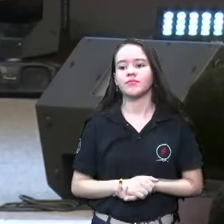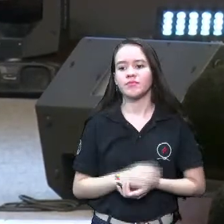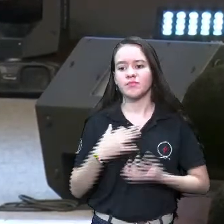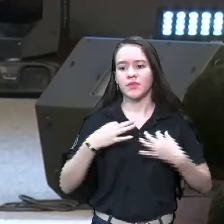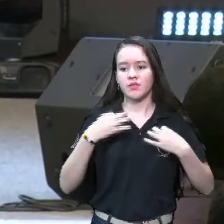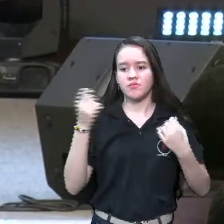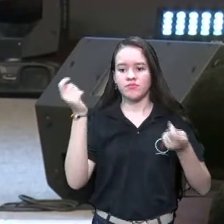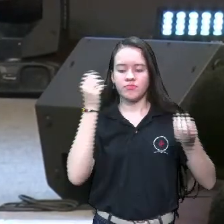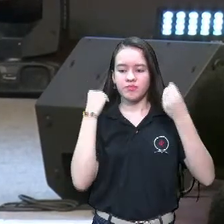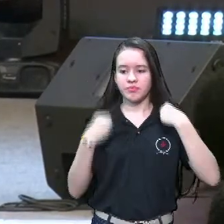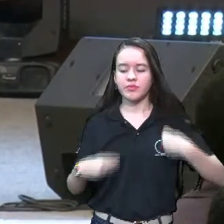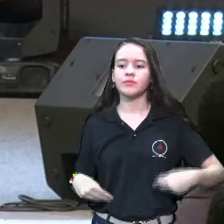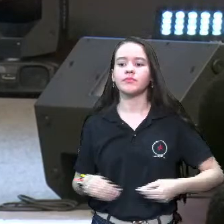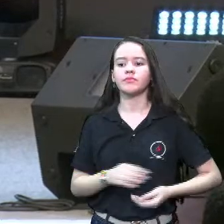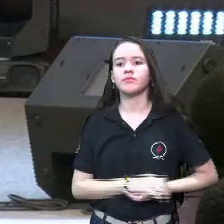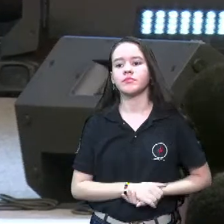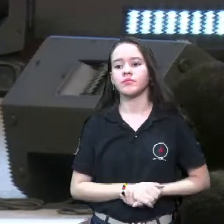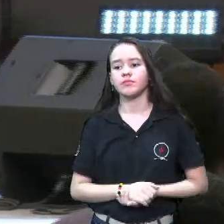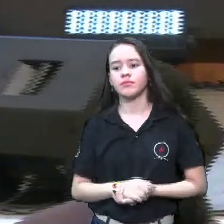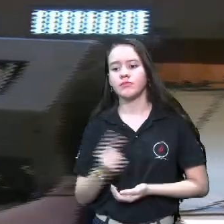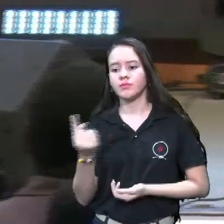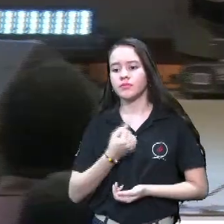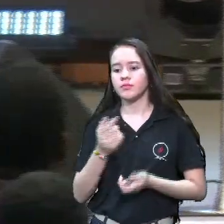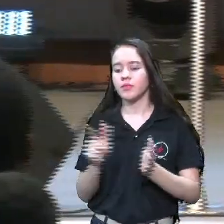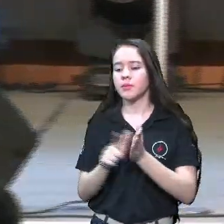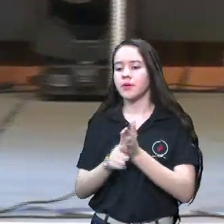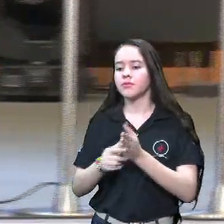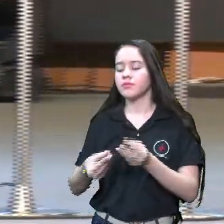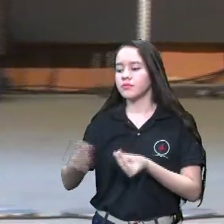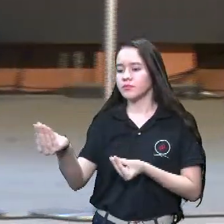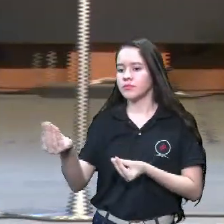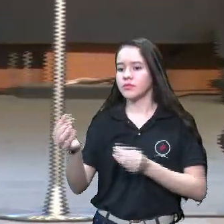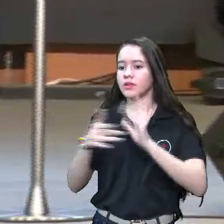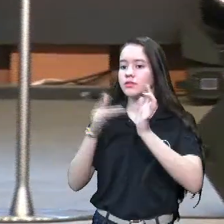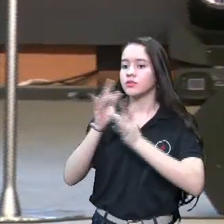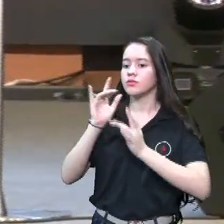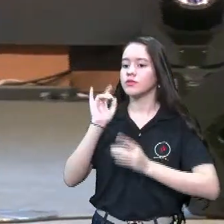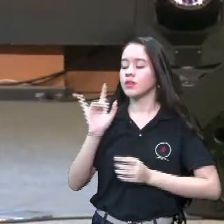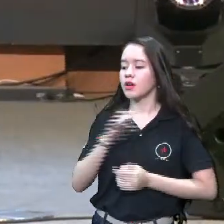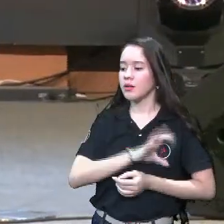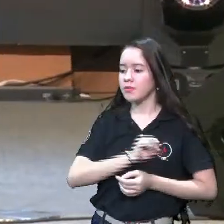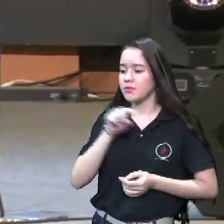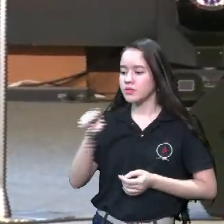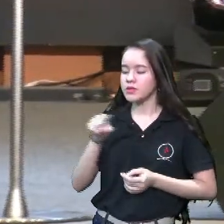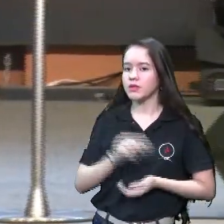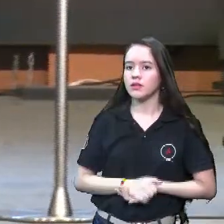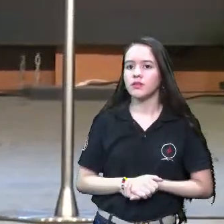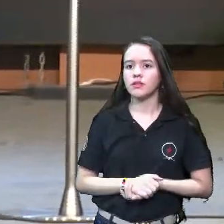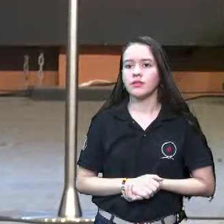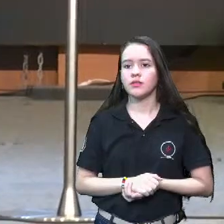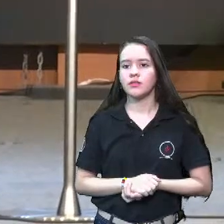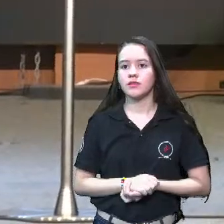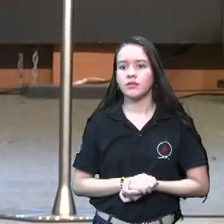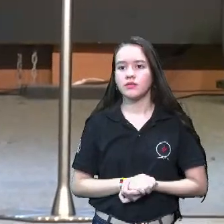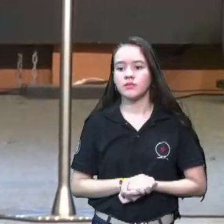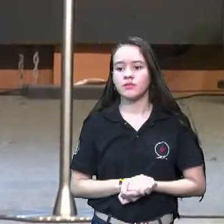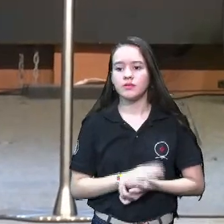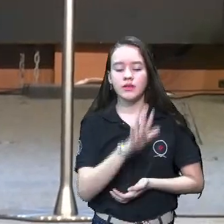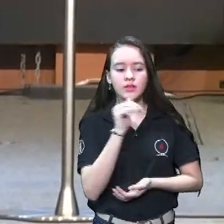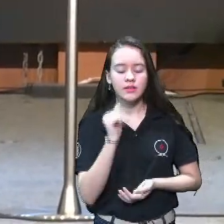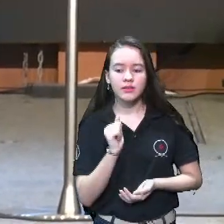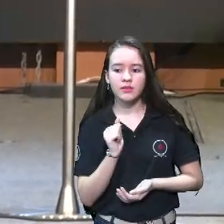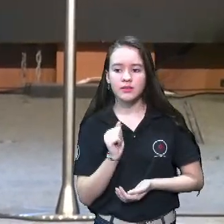pintado. Esse menino chegou e deu um papel para ele e falou assim, olha, Jesus te ama. Chamou ele, falou para você, ei, ele